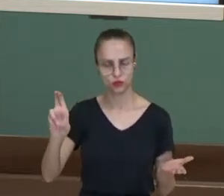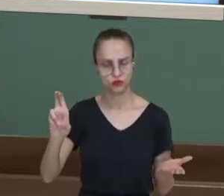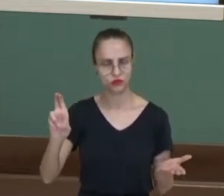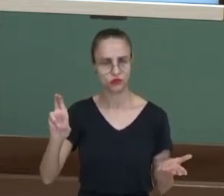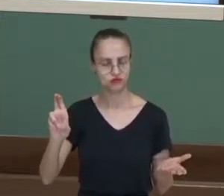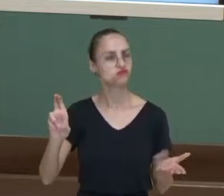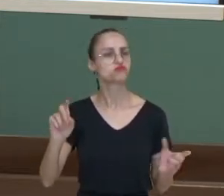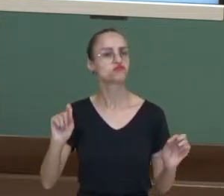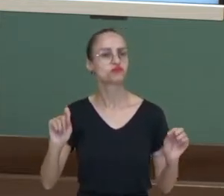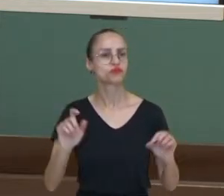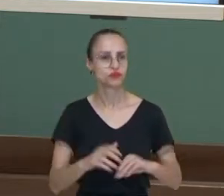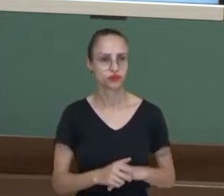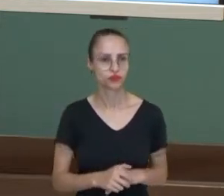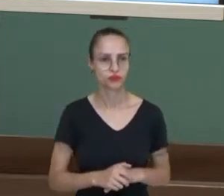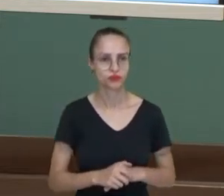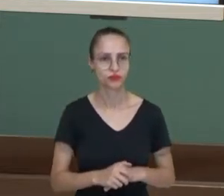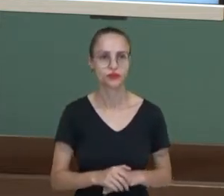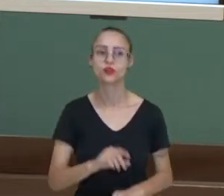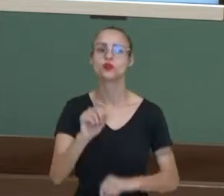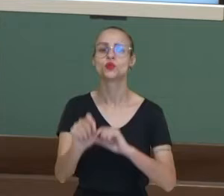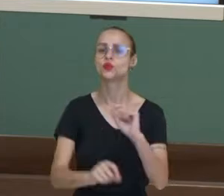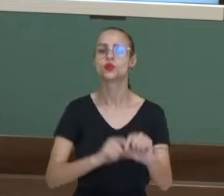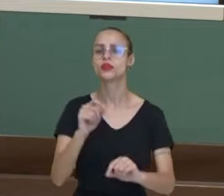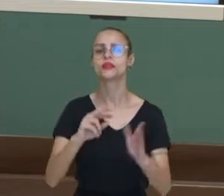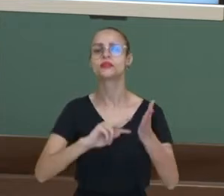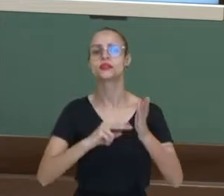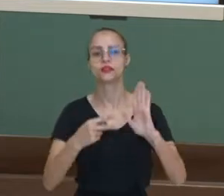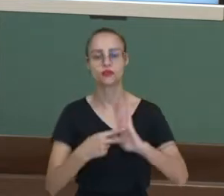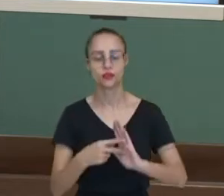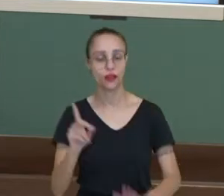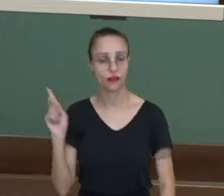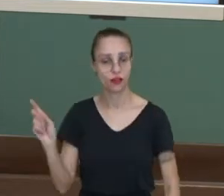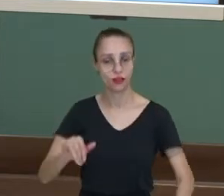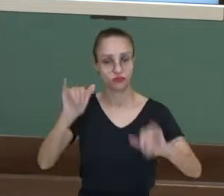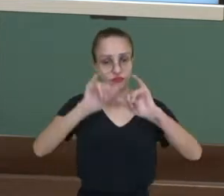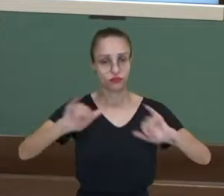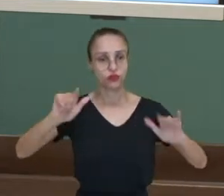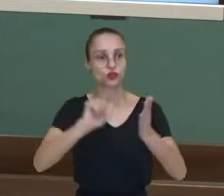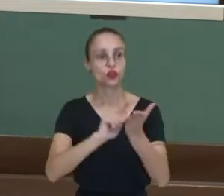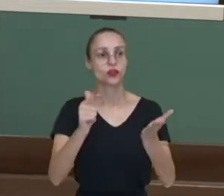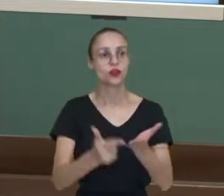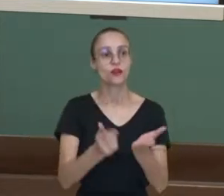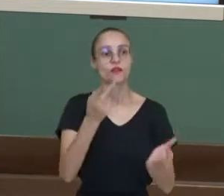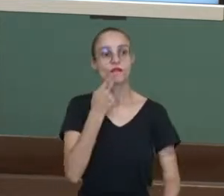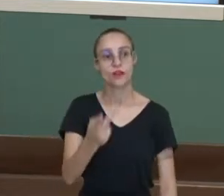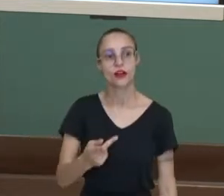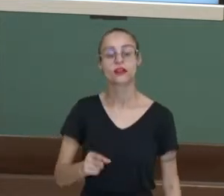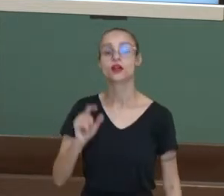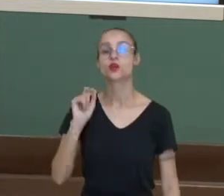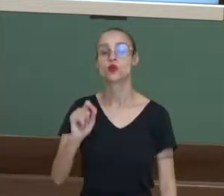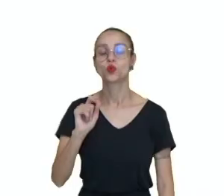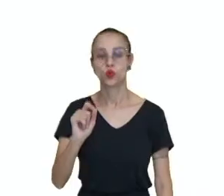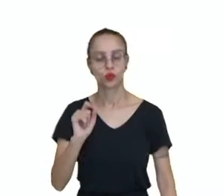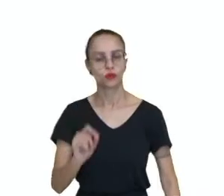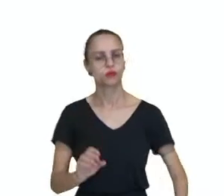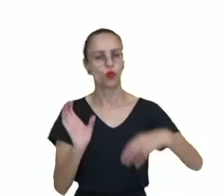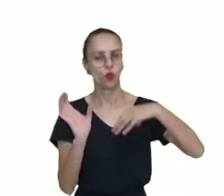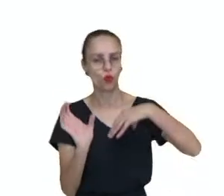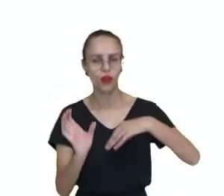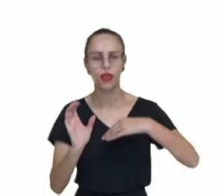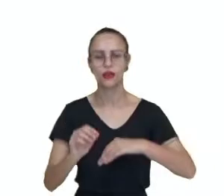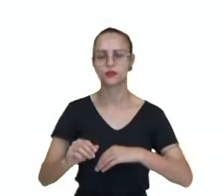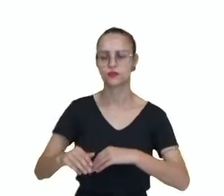AI-5 principalmente? O que ele representou? A manchete aqui até do jornal coloca um pouco isso, ó. O Congresso em recesso,